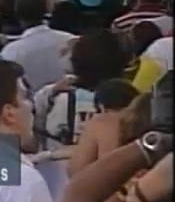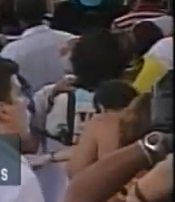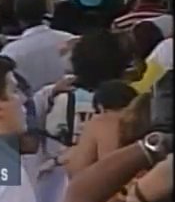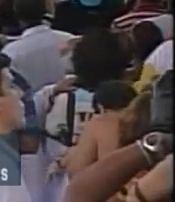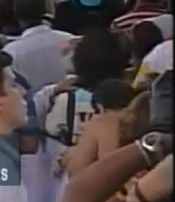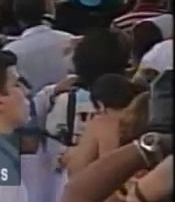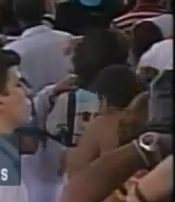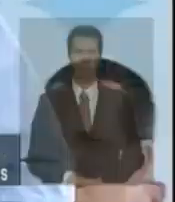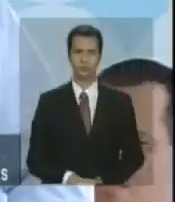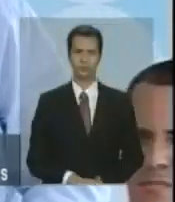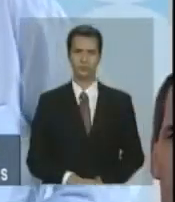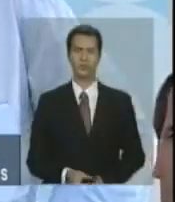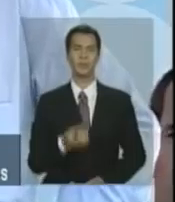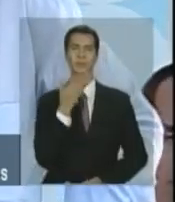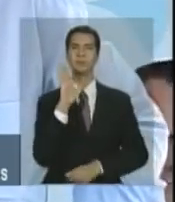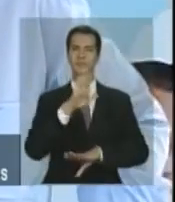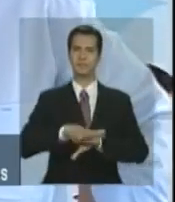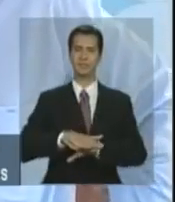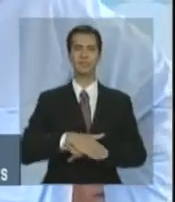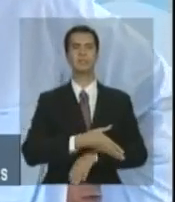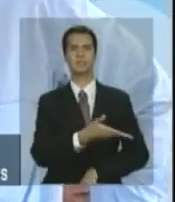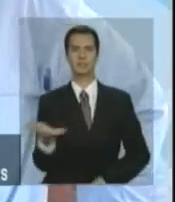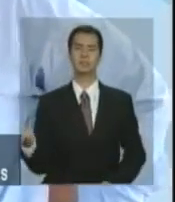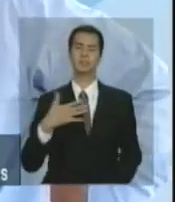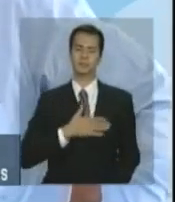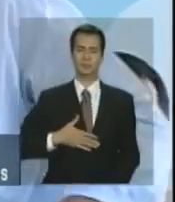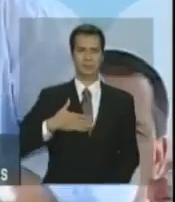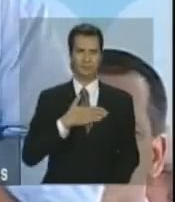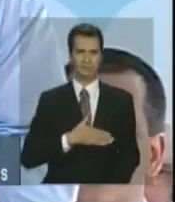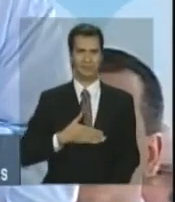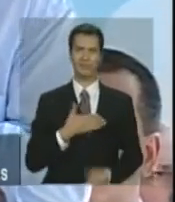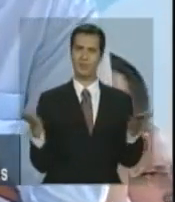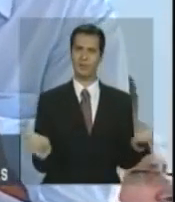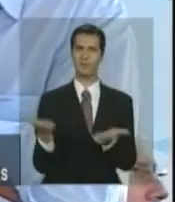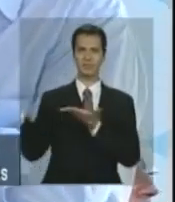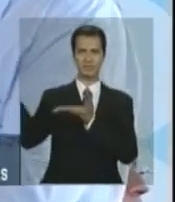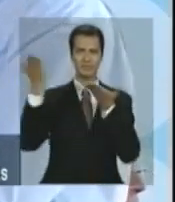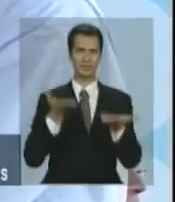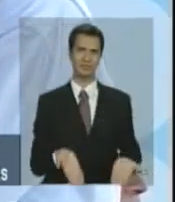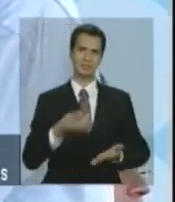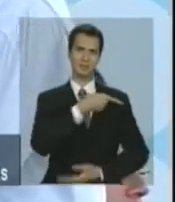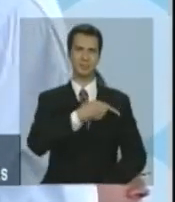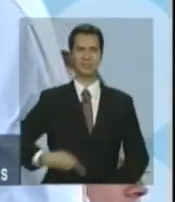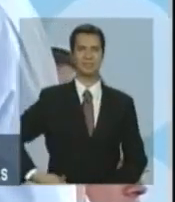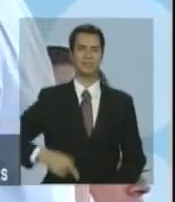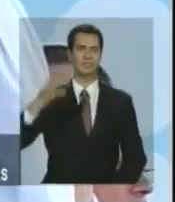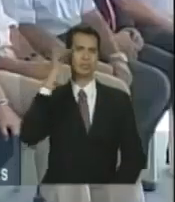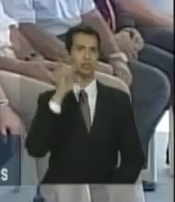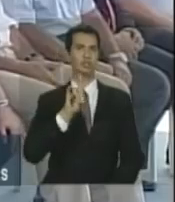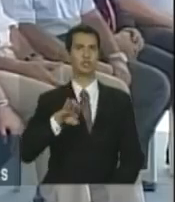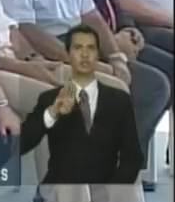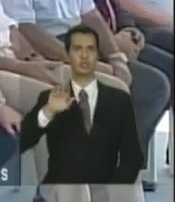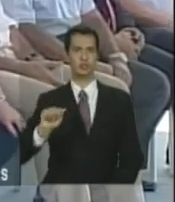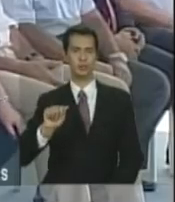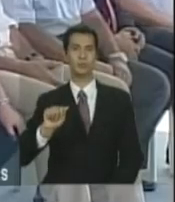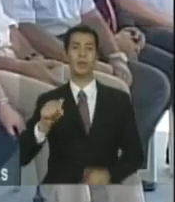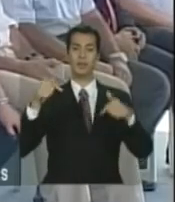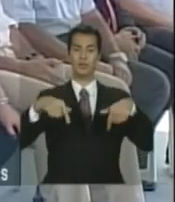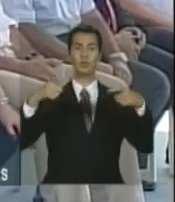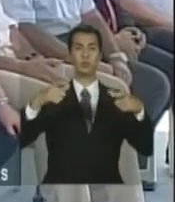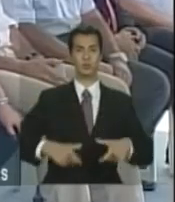Boa tarde. É um prazer muito grande estar recebendo a presidenta Dilma aqui no nosso subúrbio, na nossa zona norte do Rio de